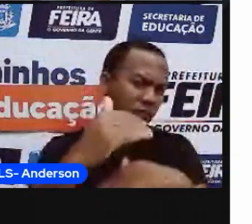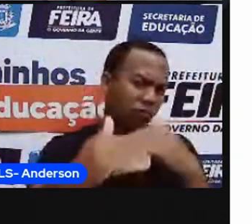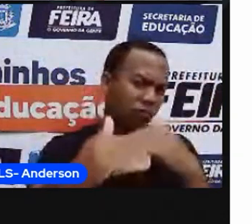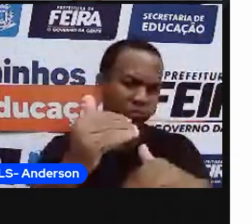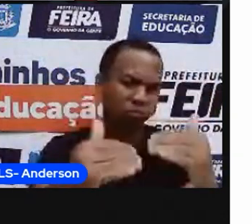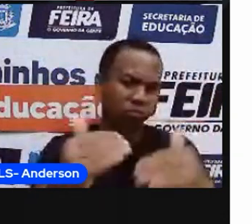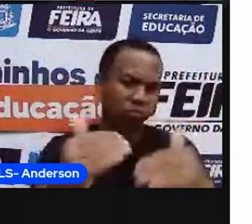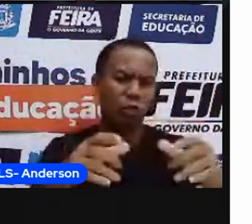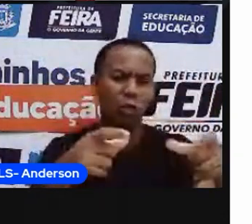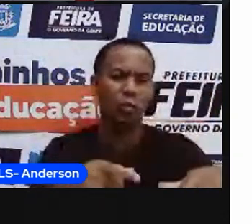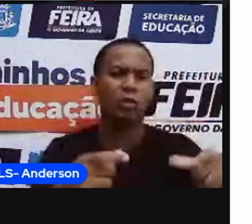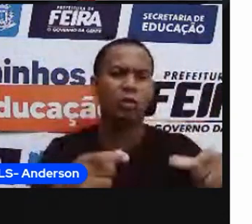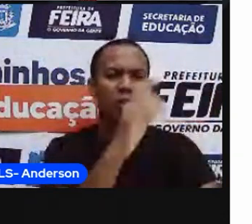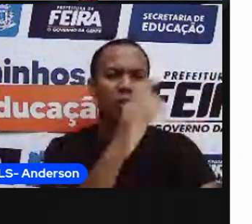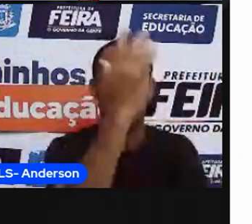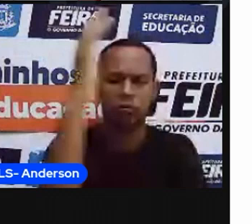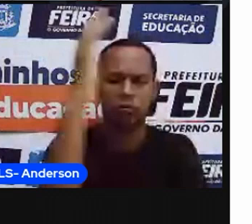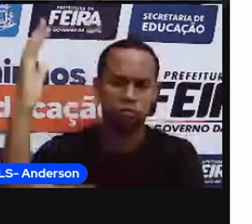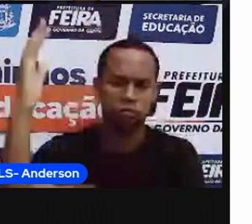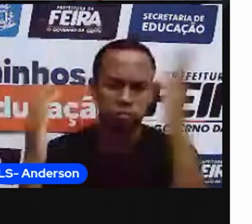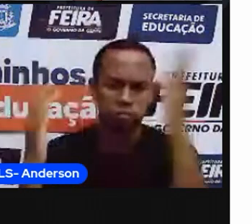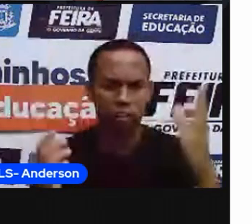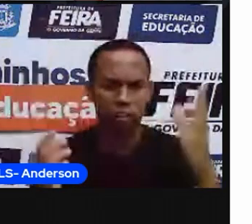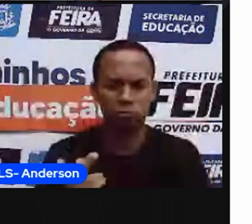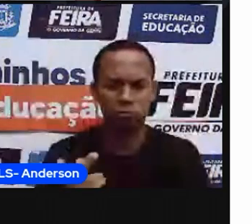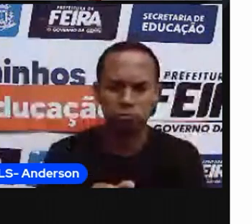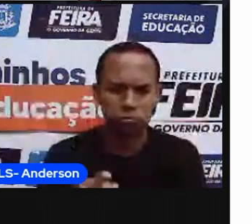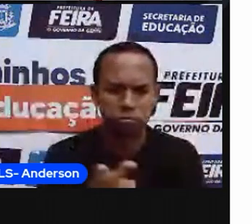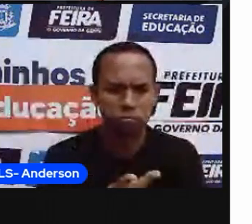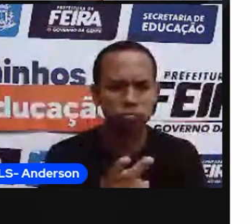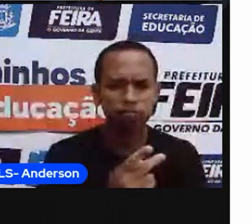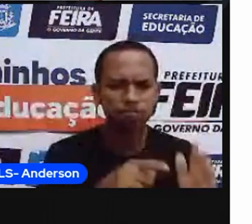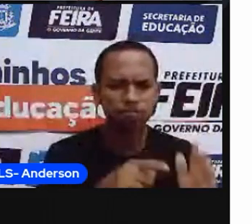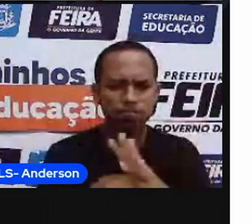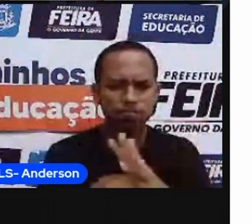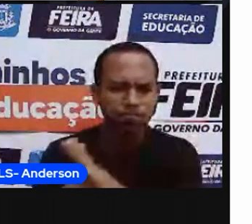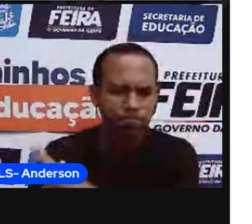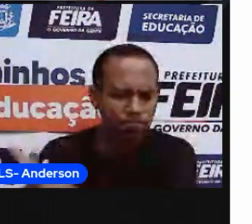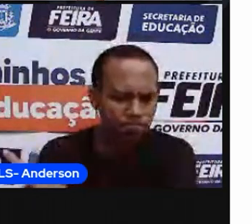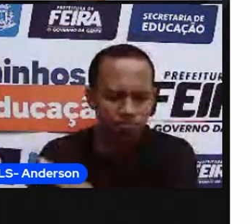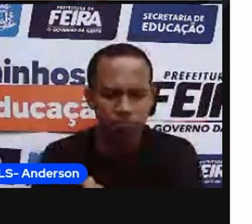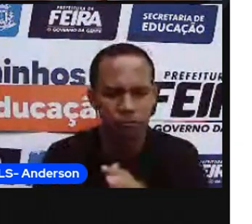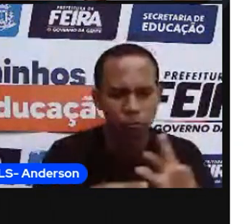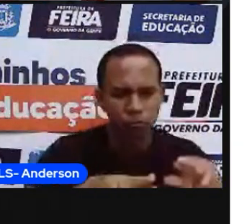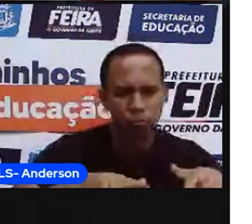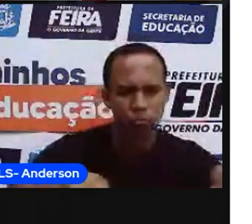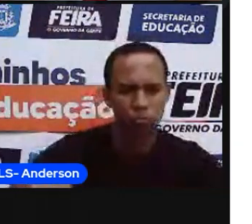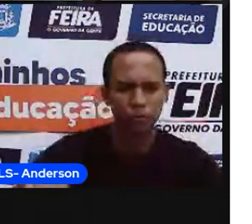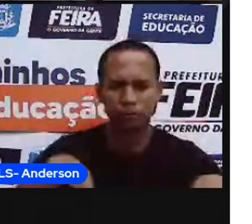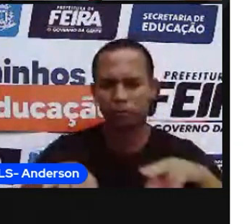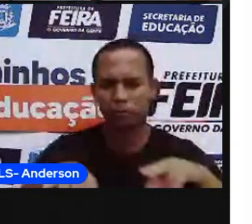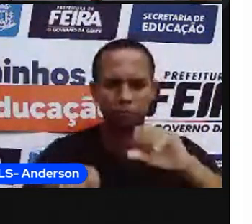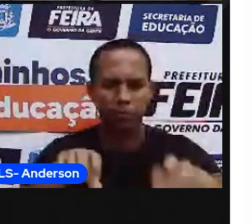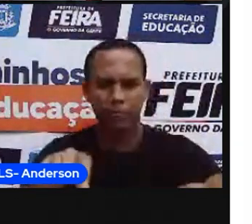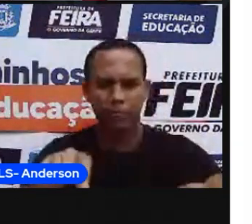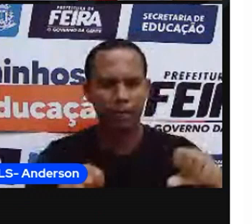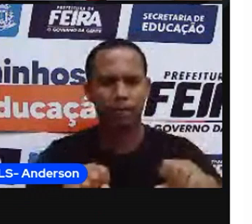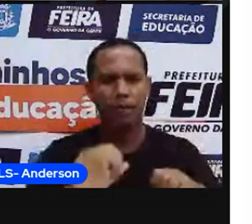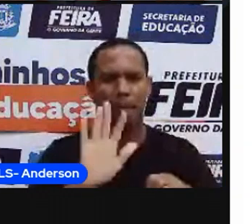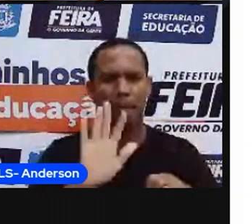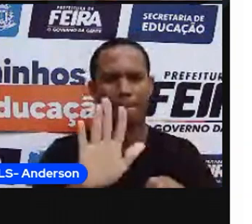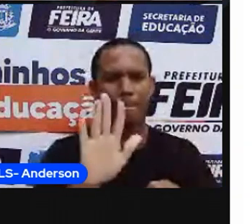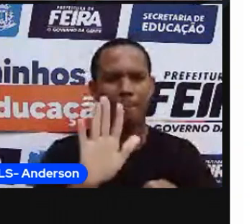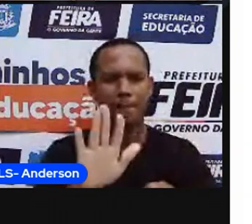Nessa Amazônia. Porque eles exploravam a natureza, tiravam várias coisas da natureza, mas o quê? De uma